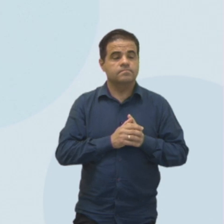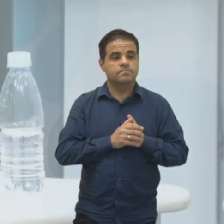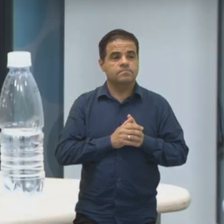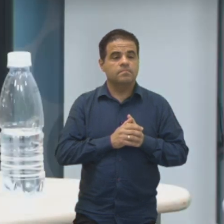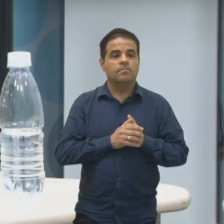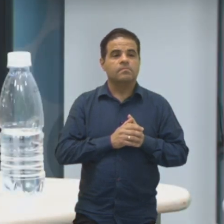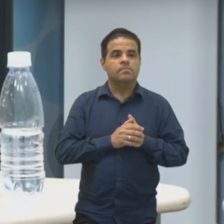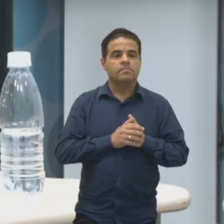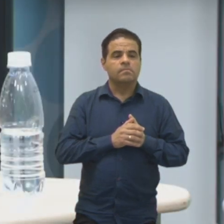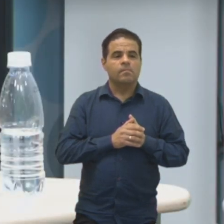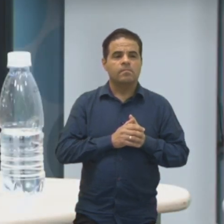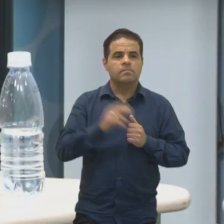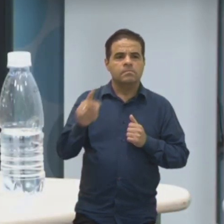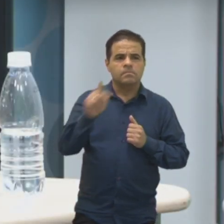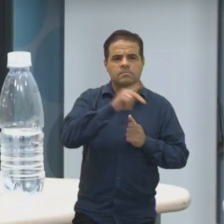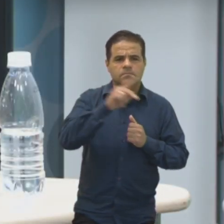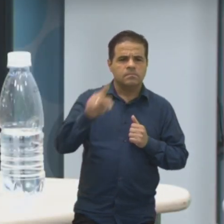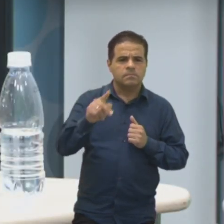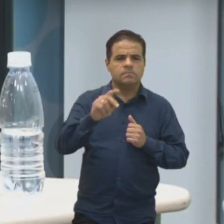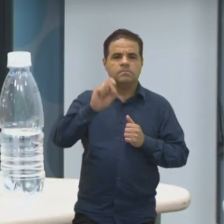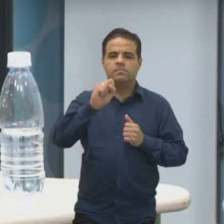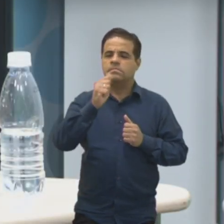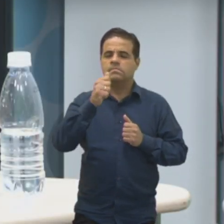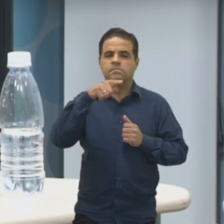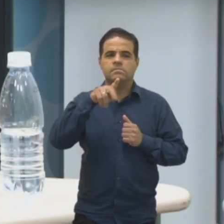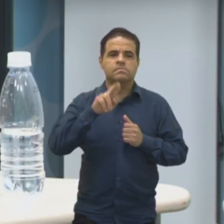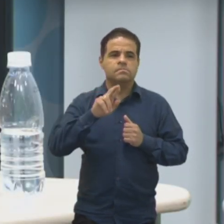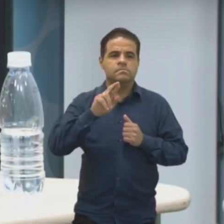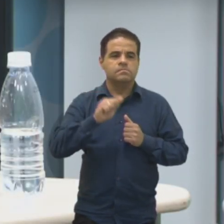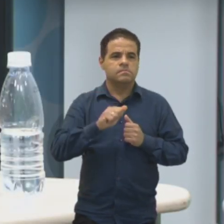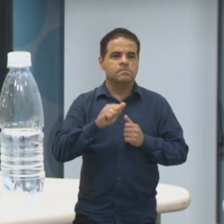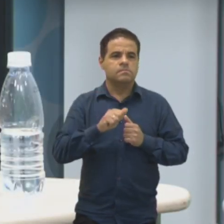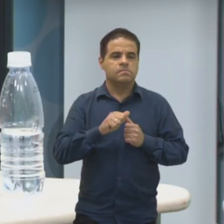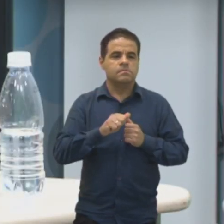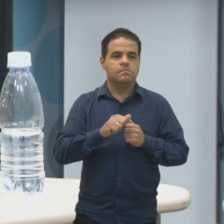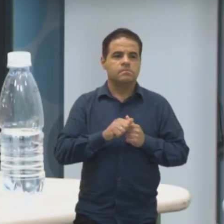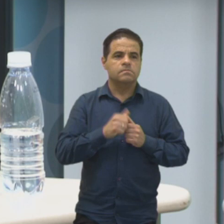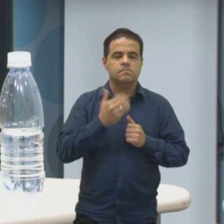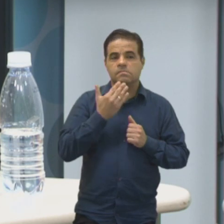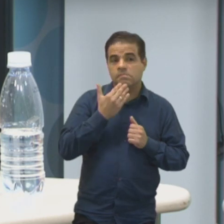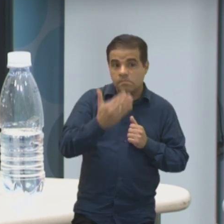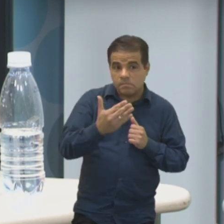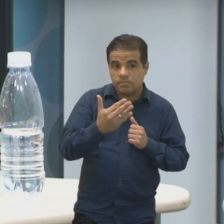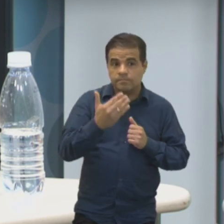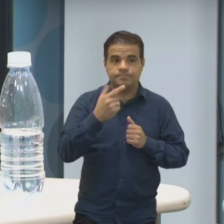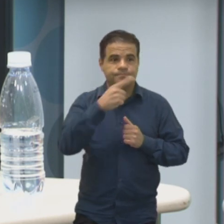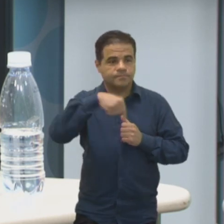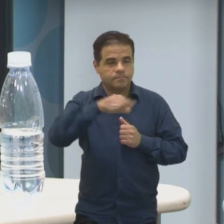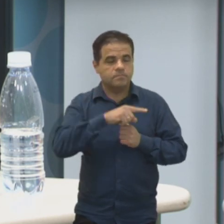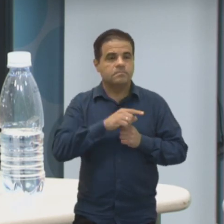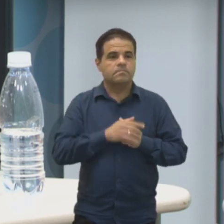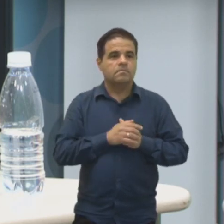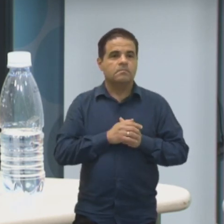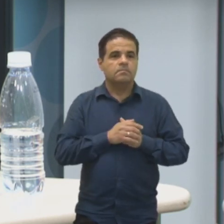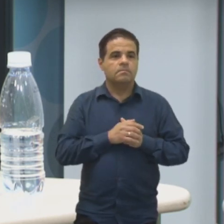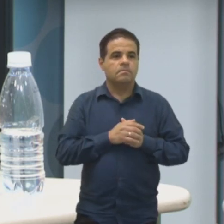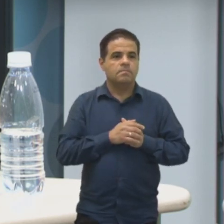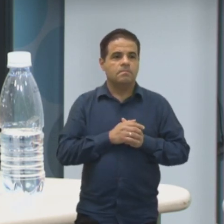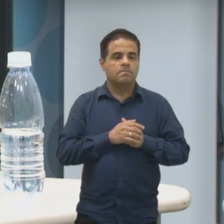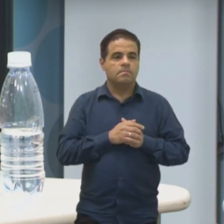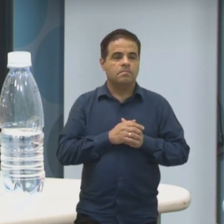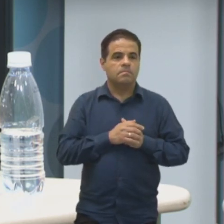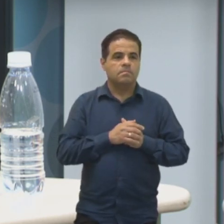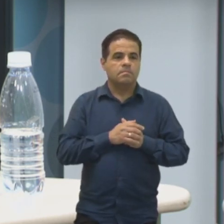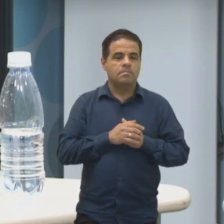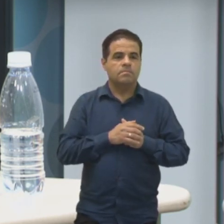Momento rede, professora Sandra. Você quer chamar o momento rede para nós? Isso. Gostaria de chamar o